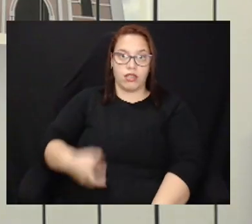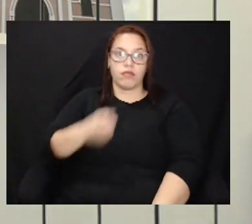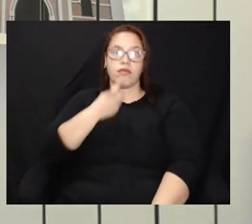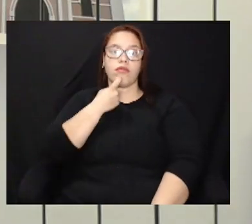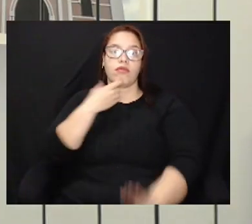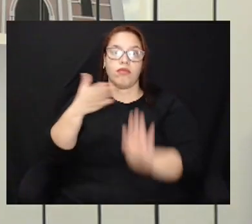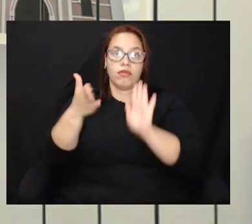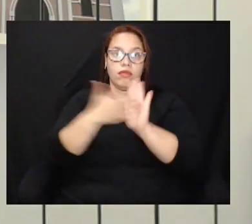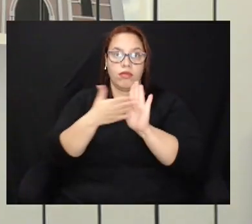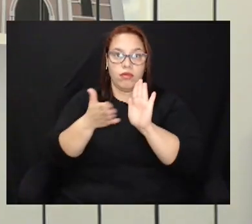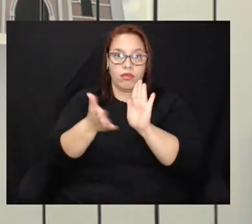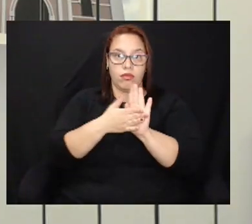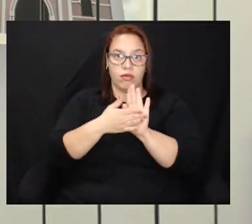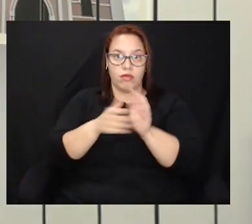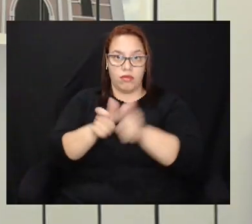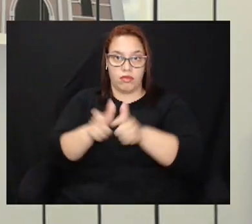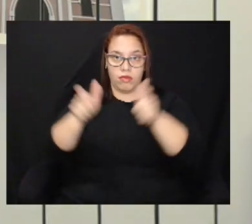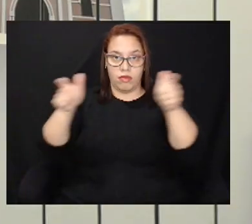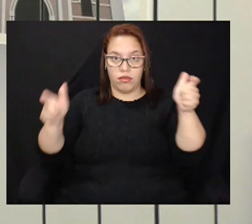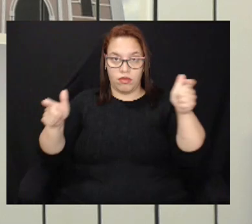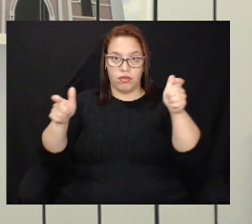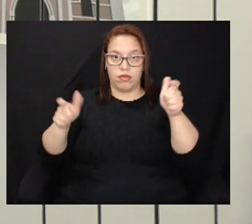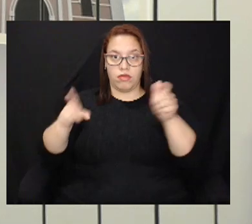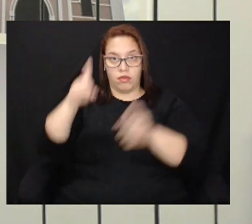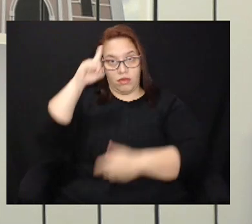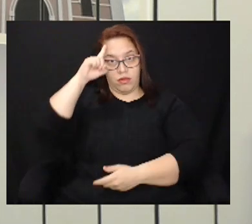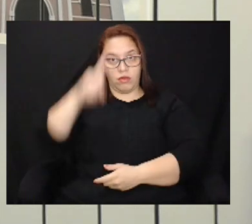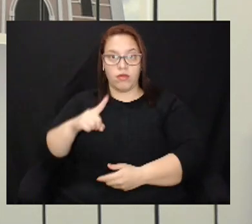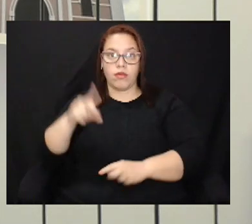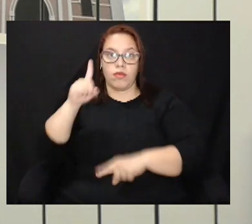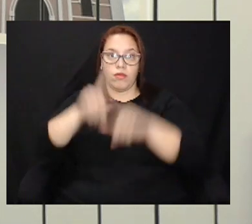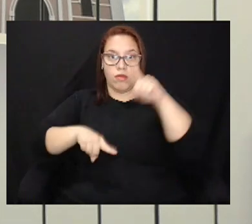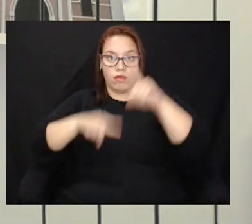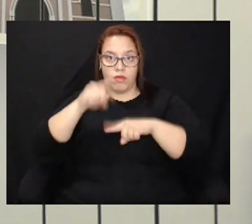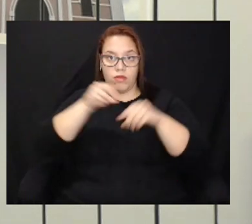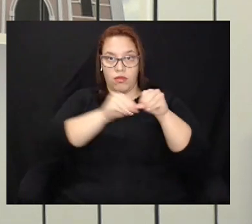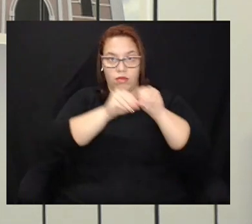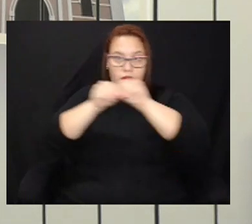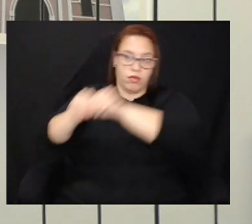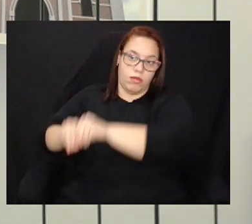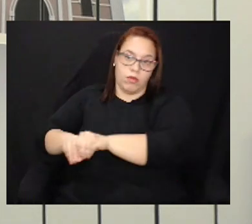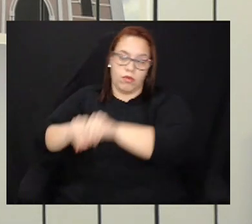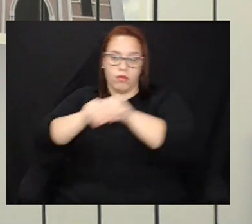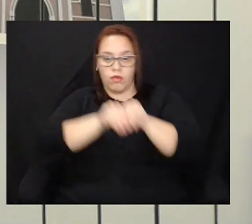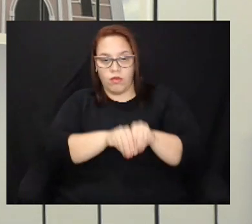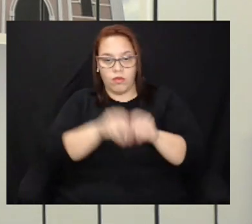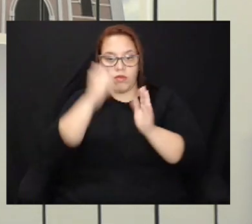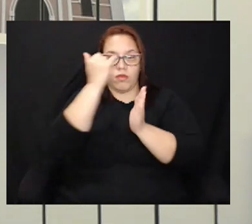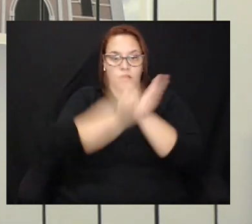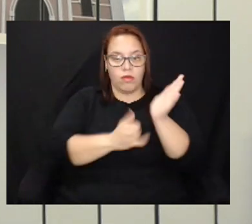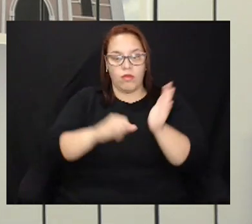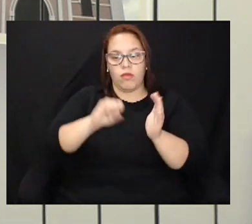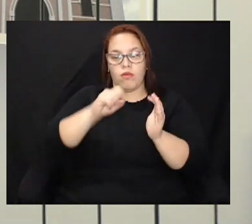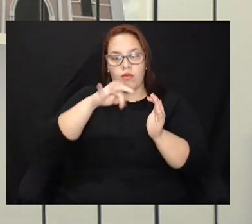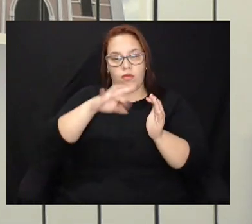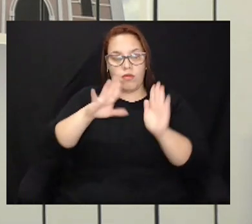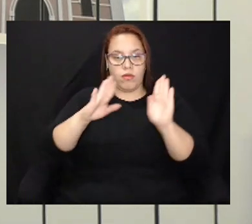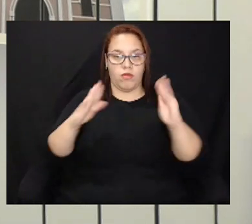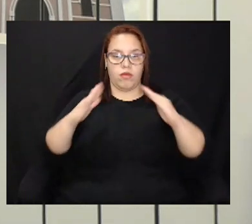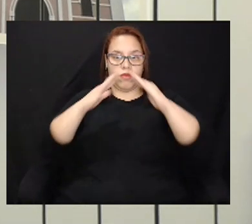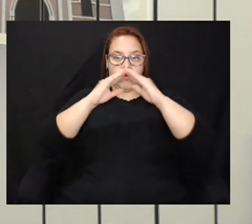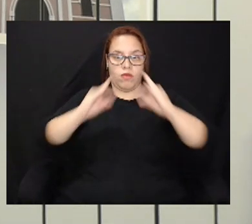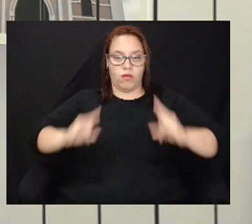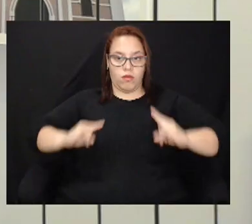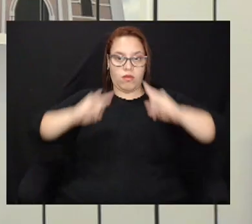proposta amplia a definição de equipamentos removíveis e isenta parte da área coberta utilizada